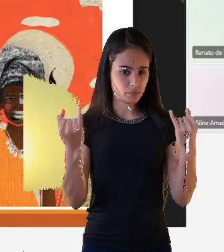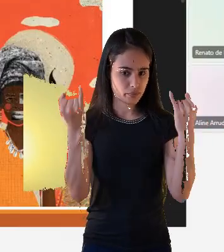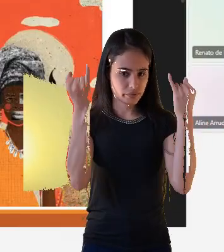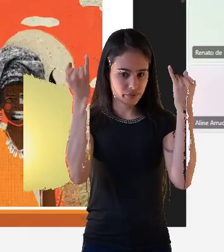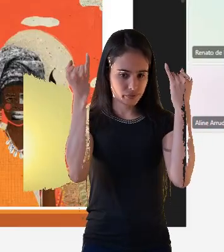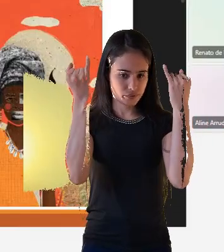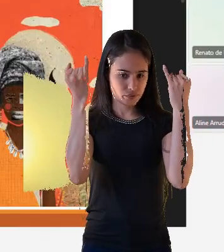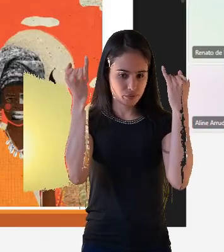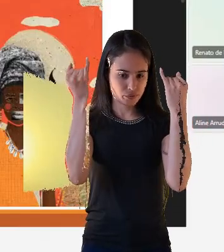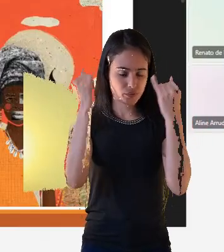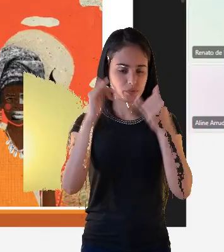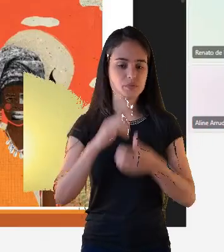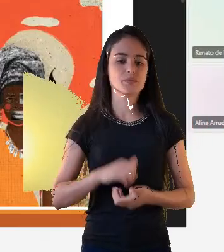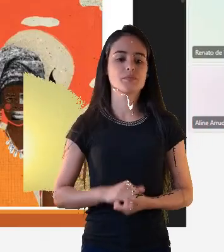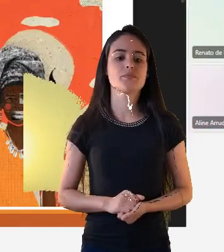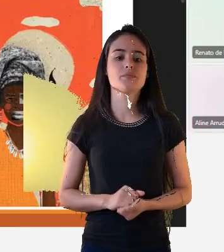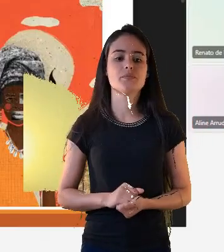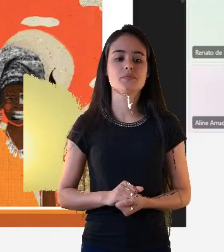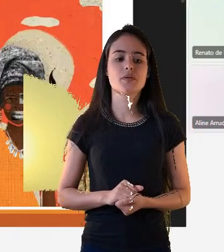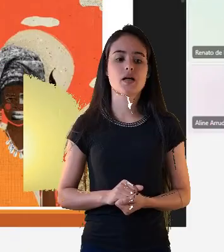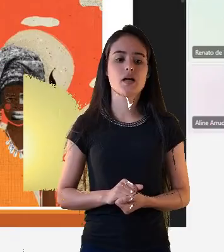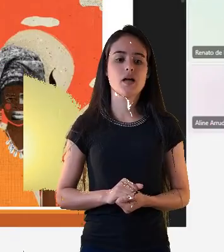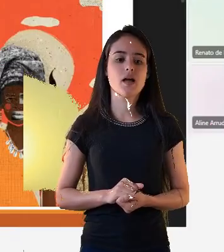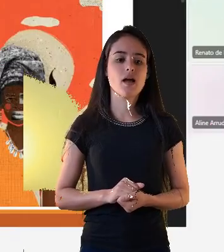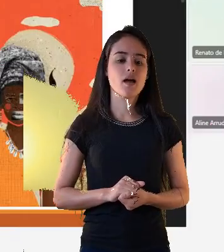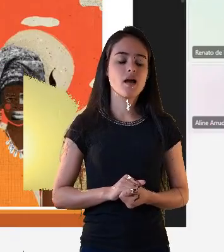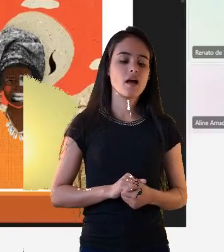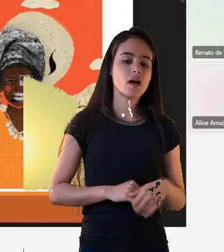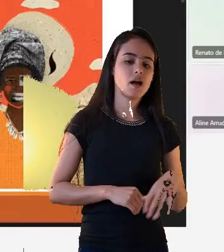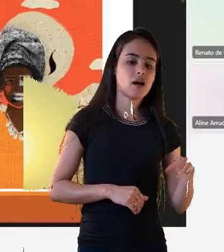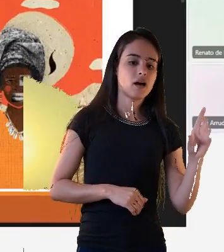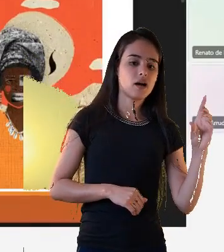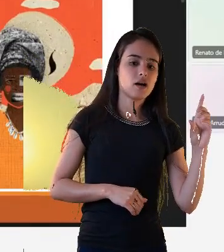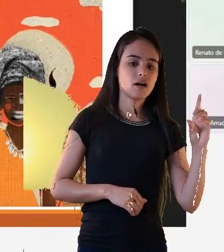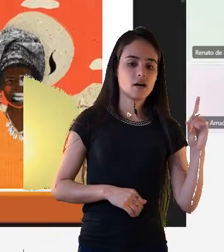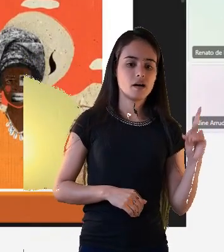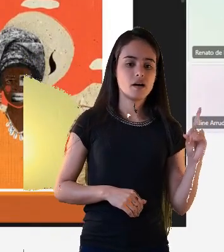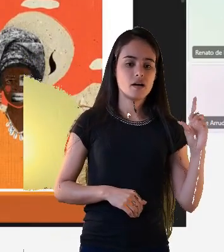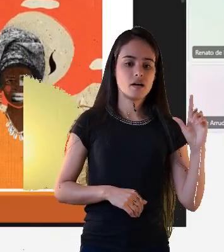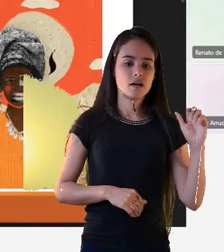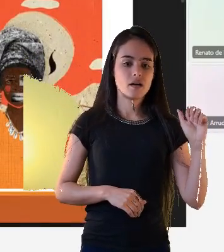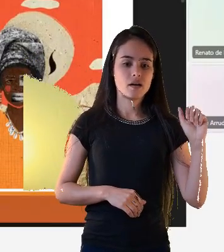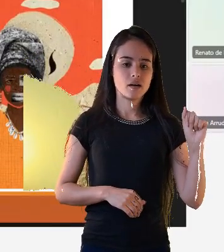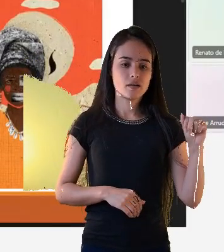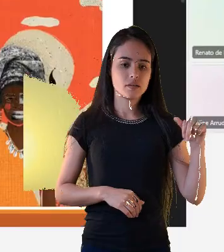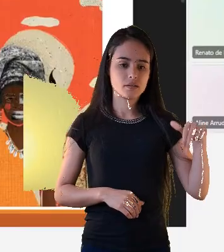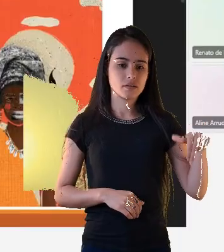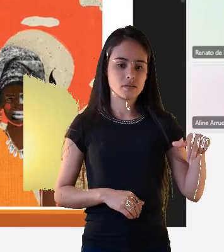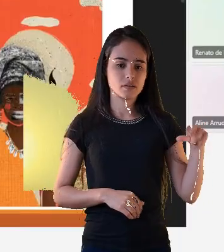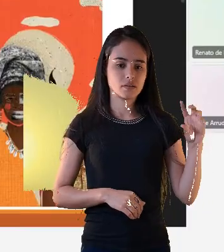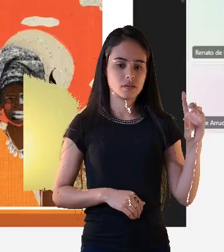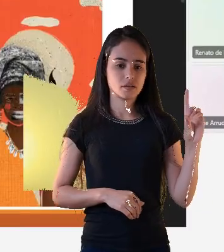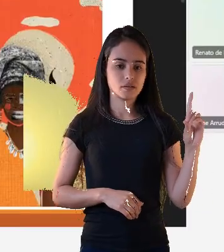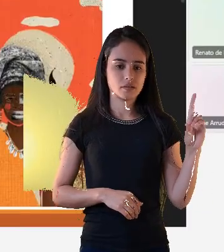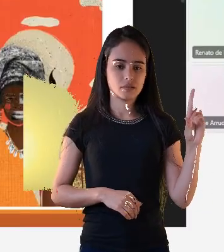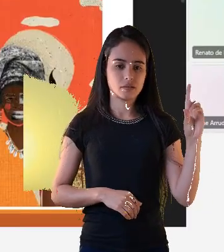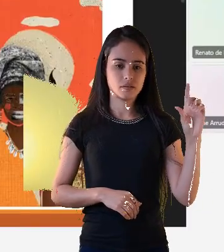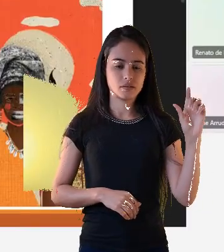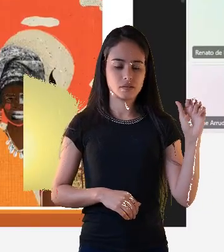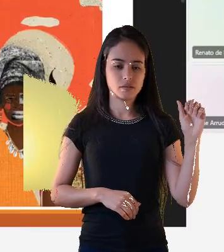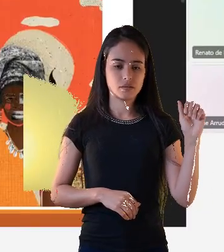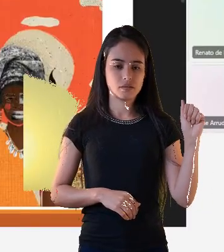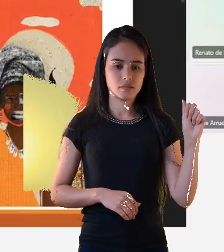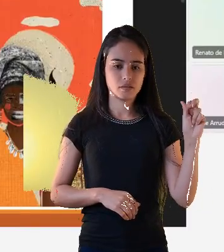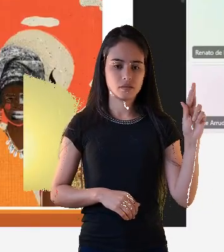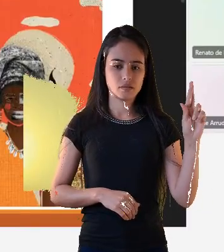influenciaram muito a política brasileira, né? A primeira é a Dandara, eu trouxe essas ilustrações, né?